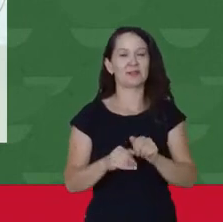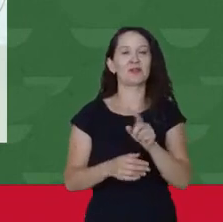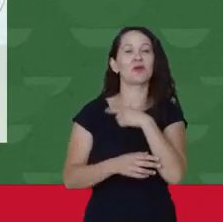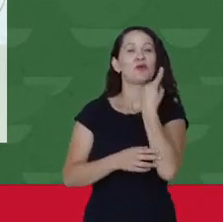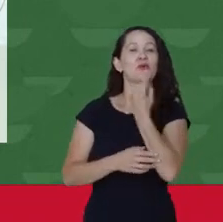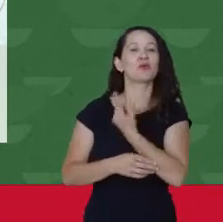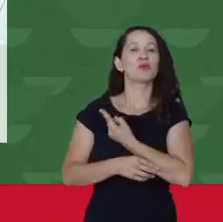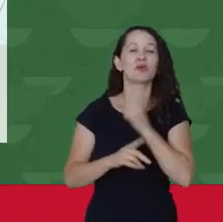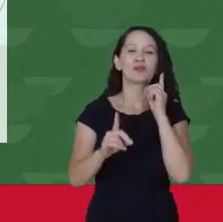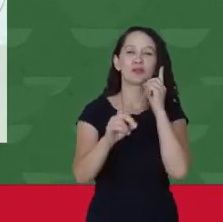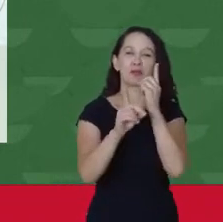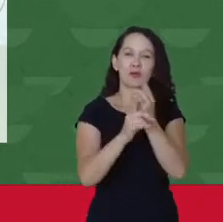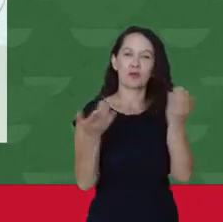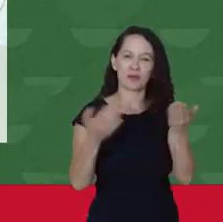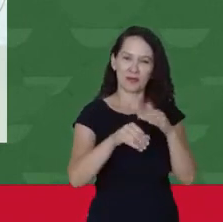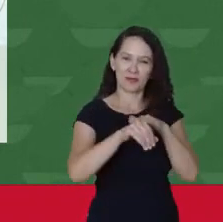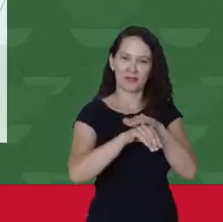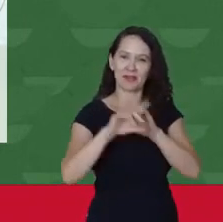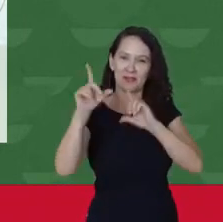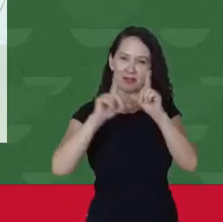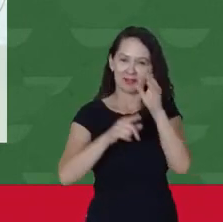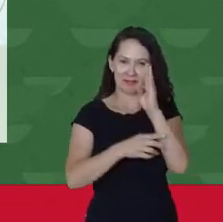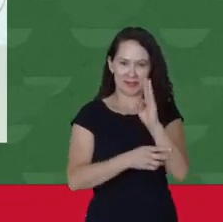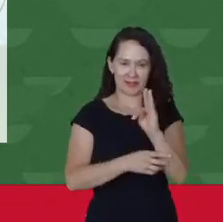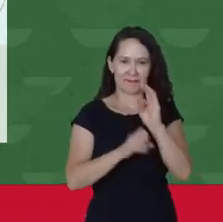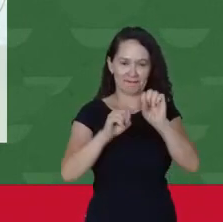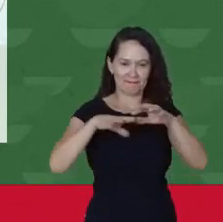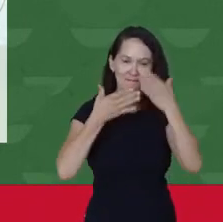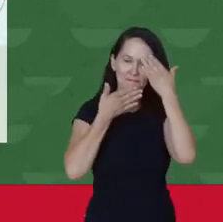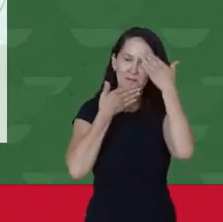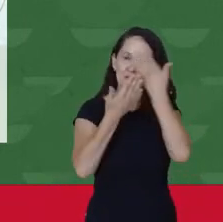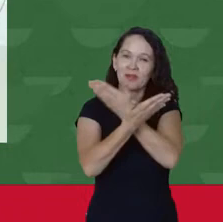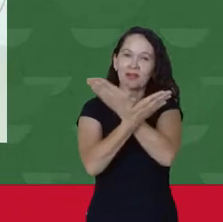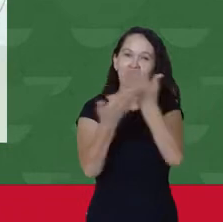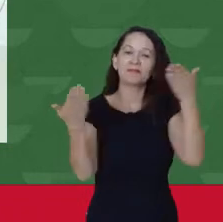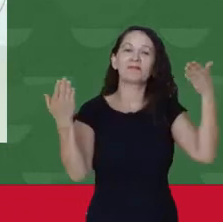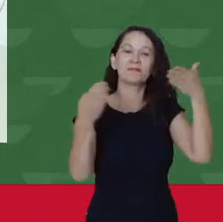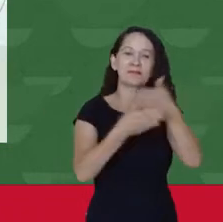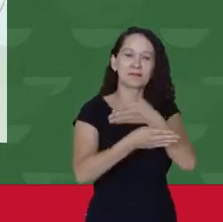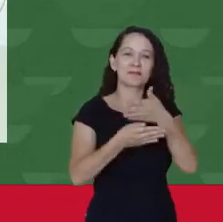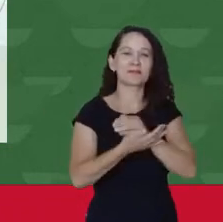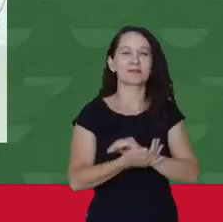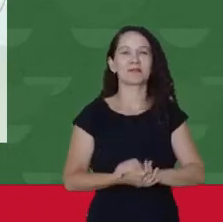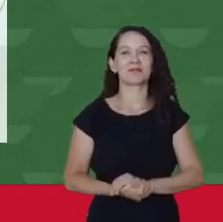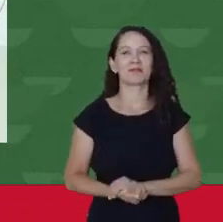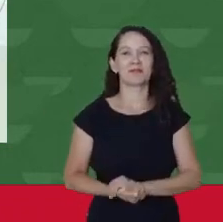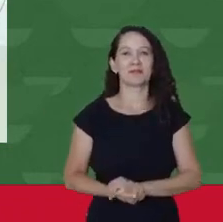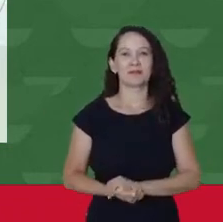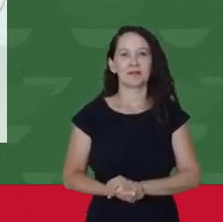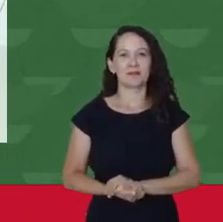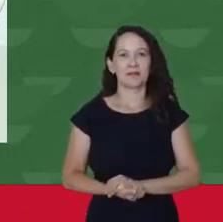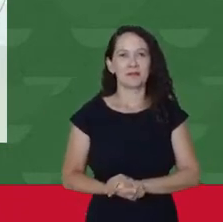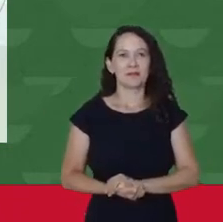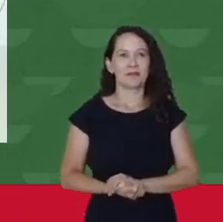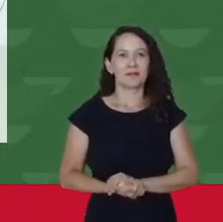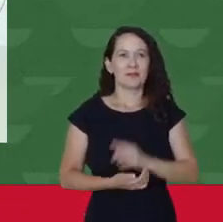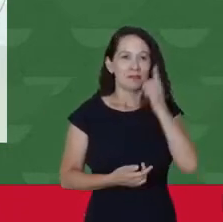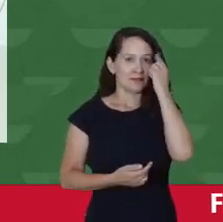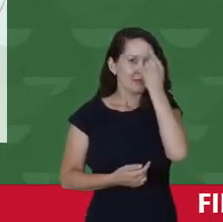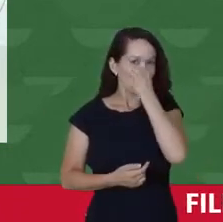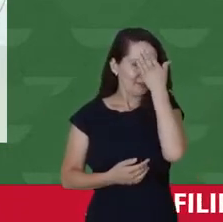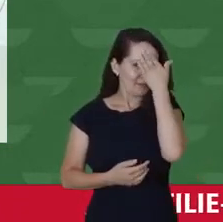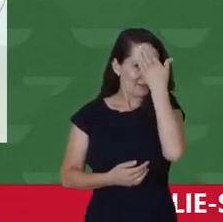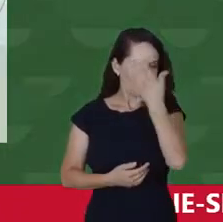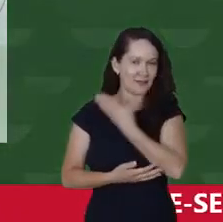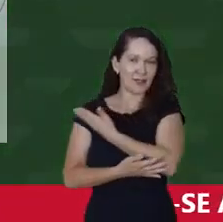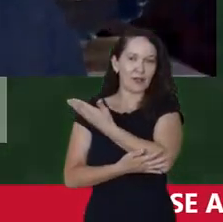do nosso encontro dessa noite da TV PT e da nossa bancada. Muito obrigado pela sua participação e estar contigo. Bom, Gás, agradecer,